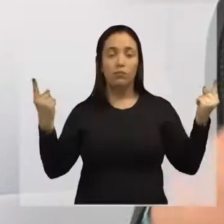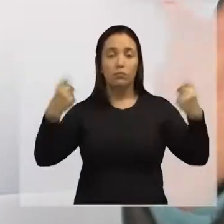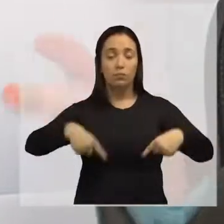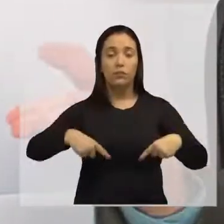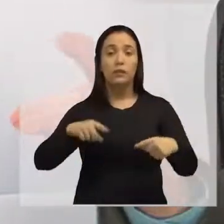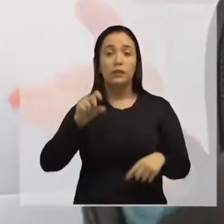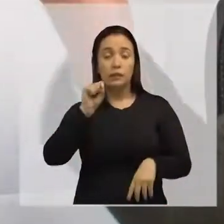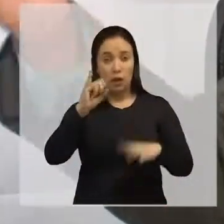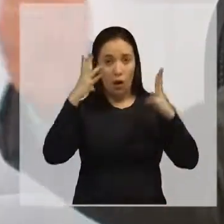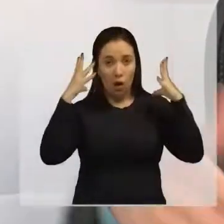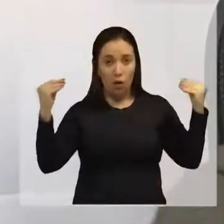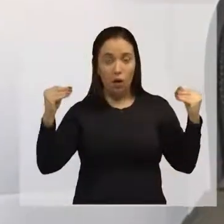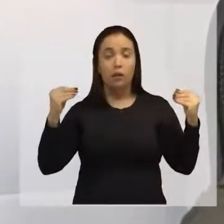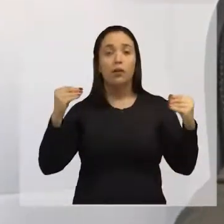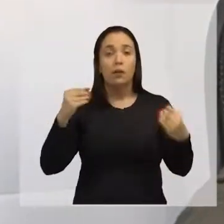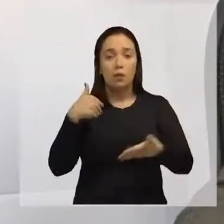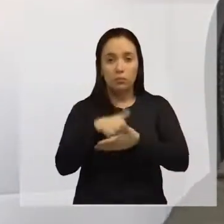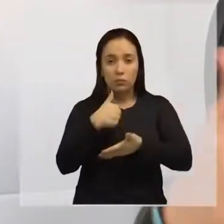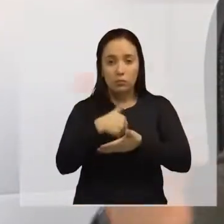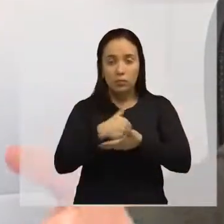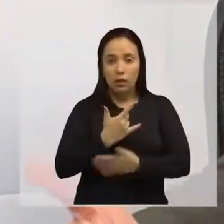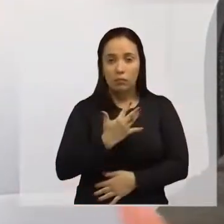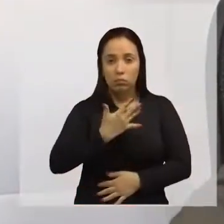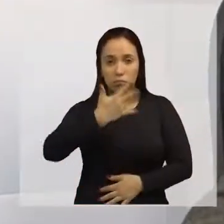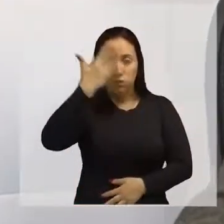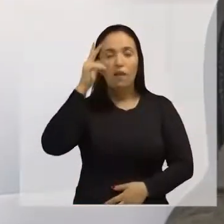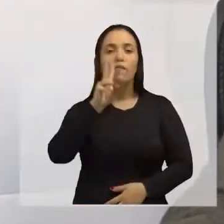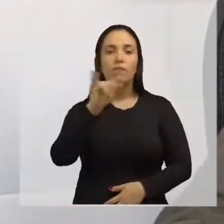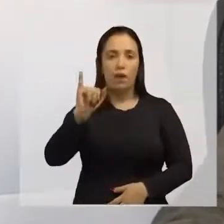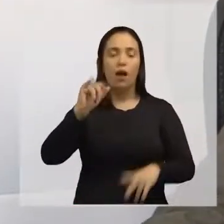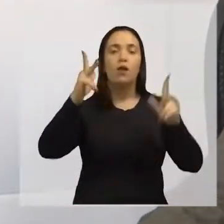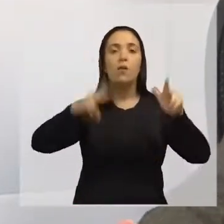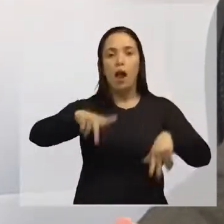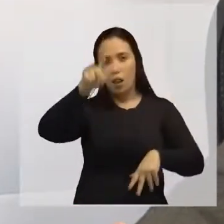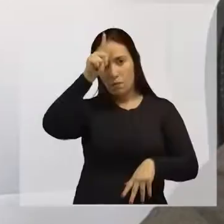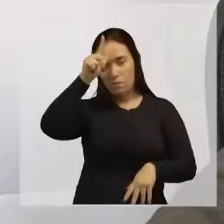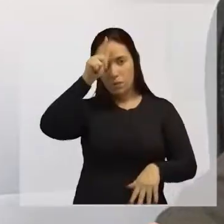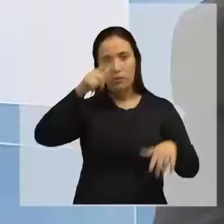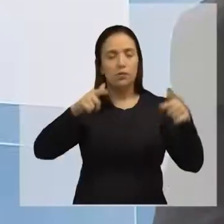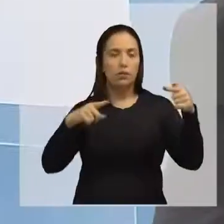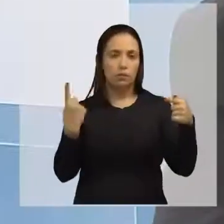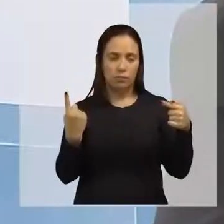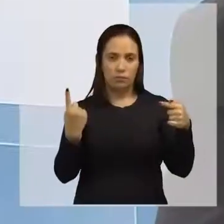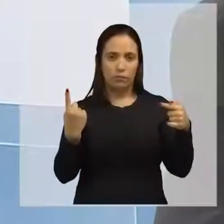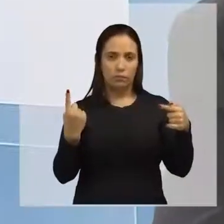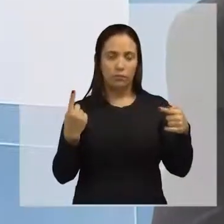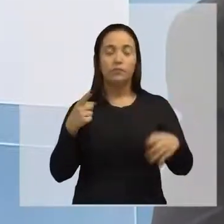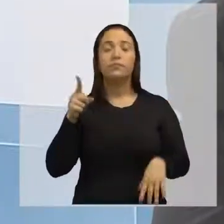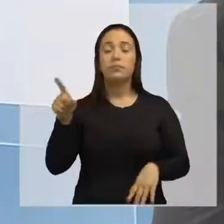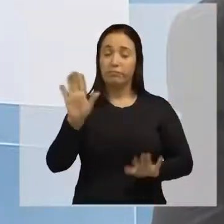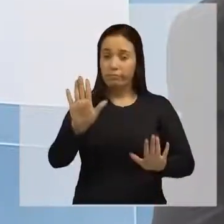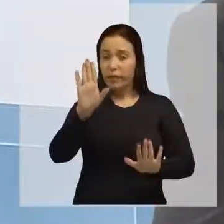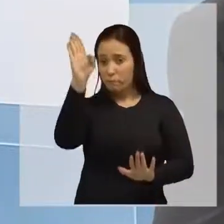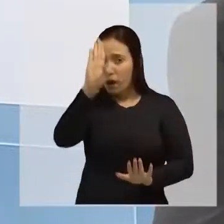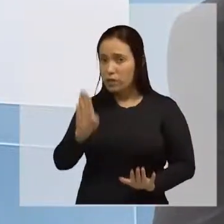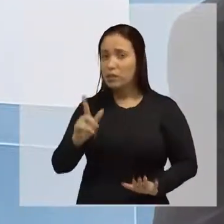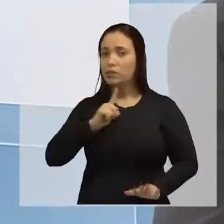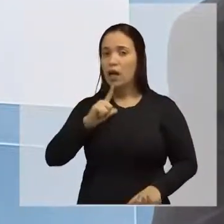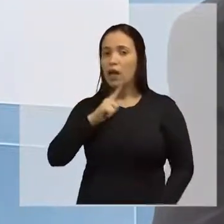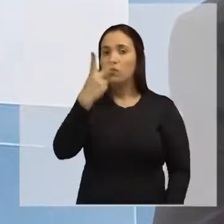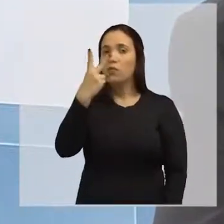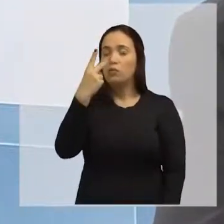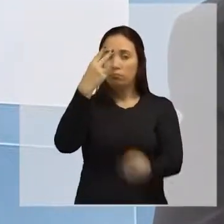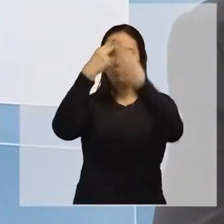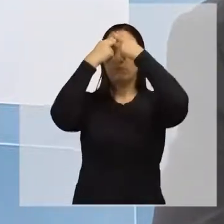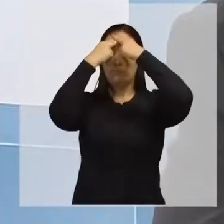tivesse partido para cima, talvez tivesse feito um estrago tão grande como o da Alemanha. Mas deixa eu te lembrar uma coisa. O Brasil teve 2 traumas em Copa do Mundo. E